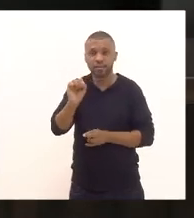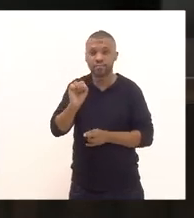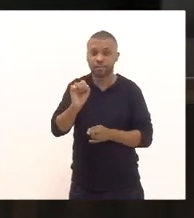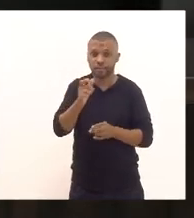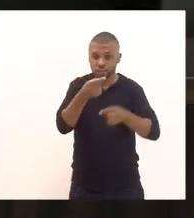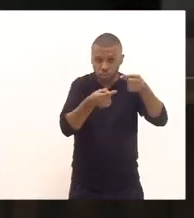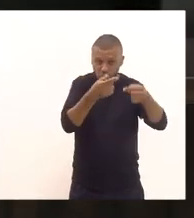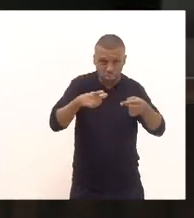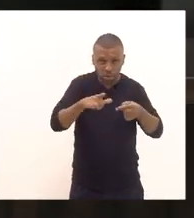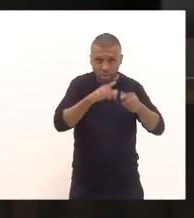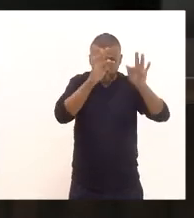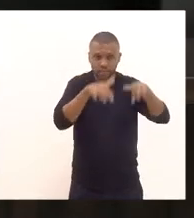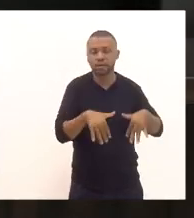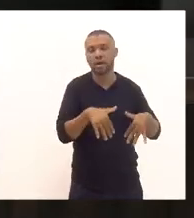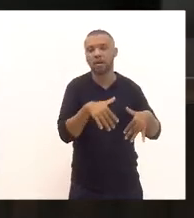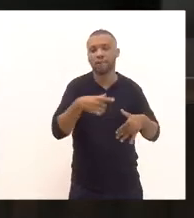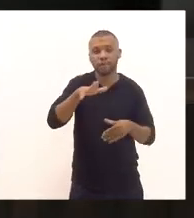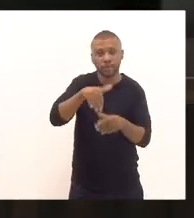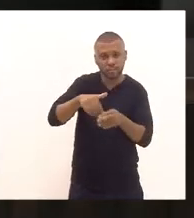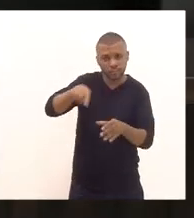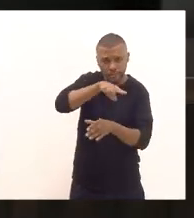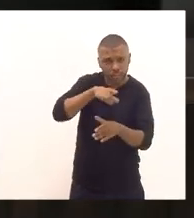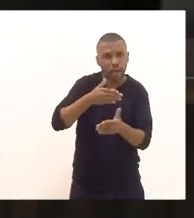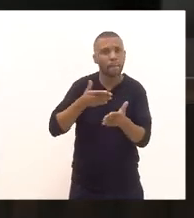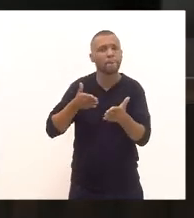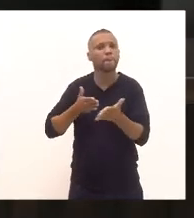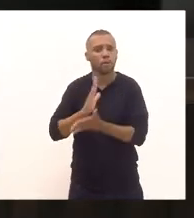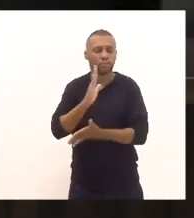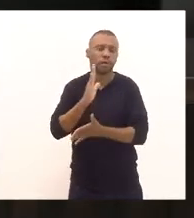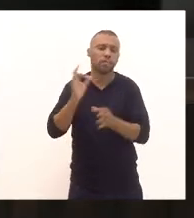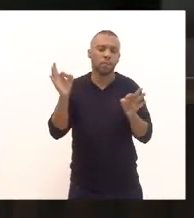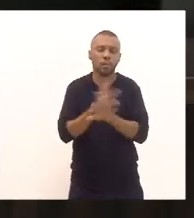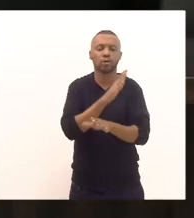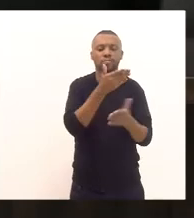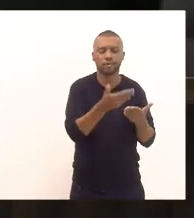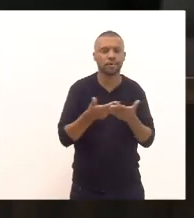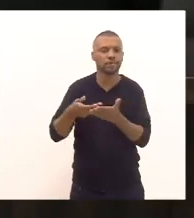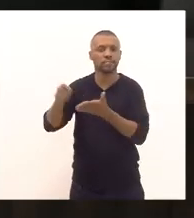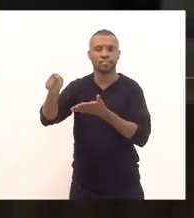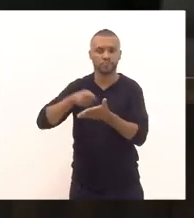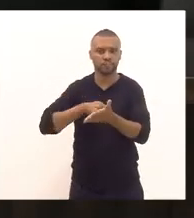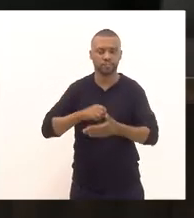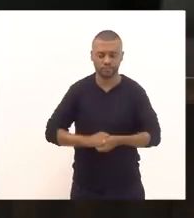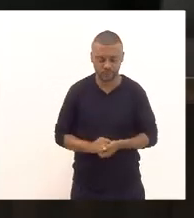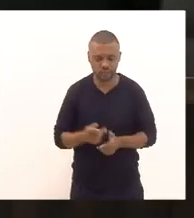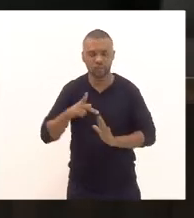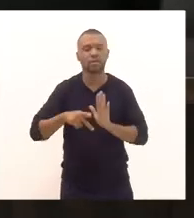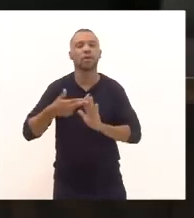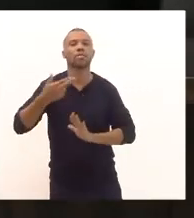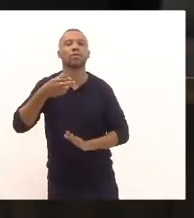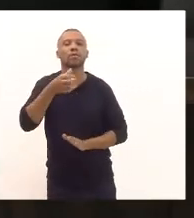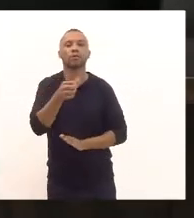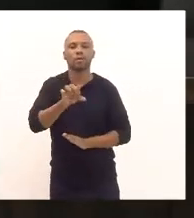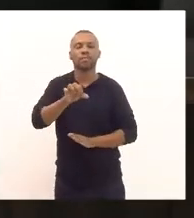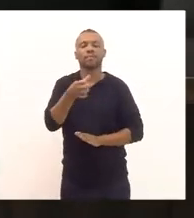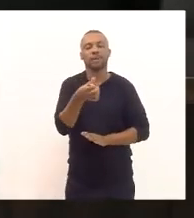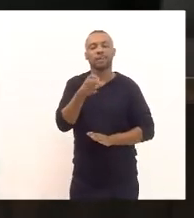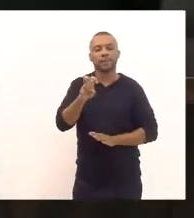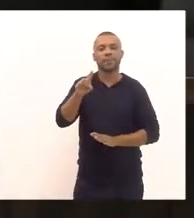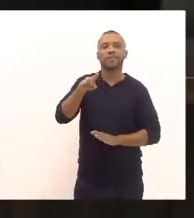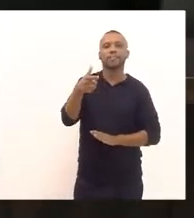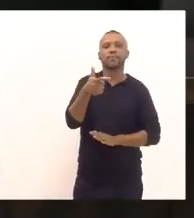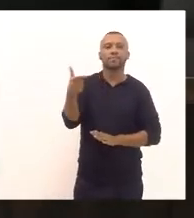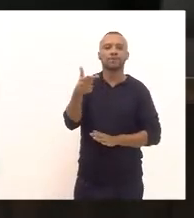discussão e votação seus que aprovam permaneçam Como estão aprovada vai à promulgação pode a resolução 965 22 de